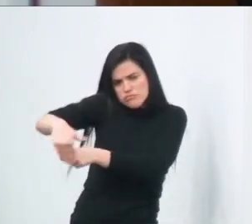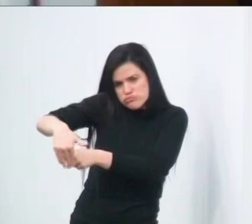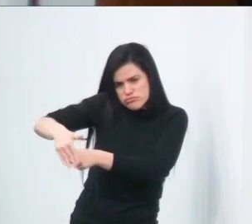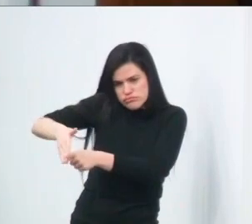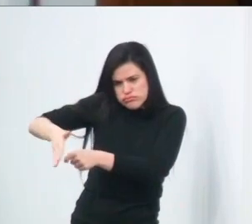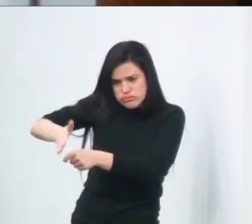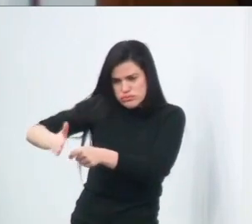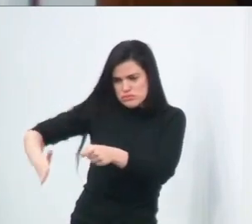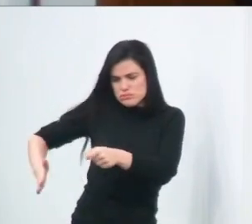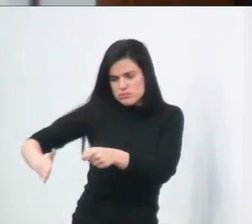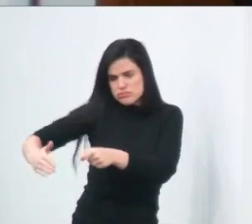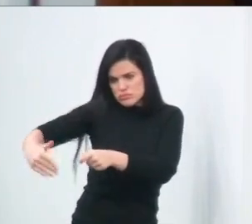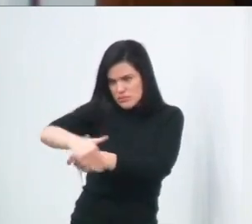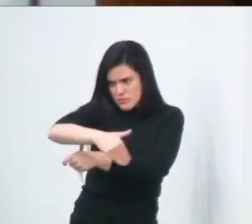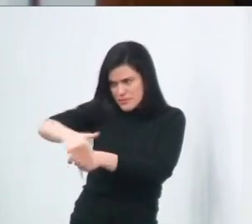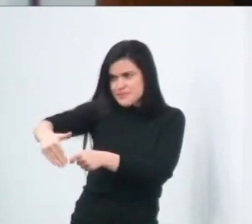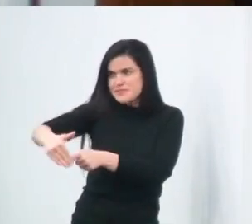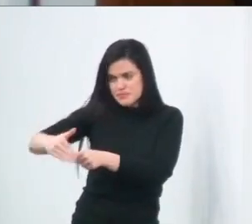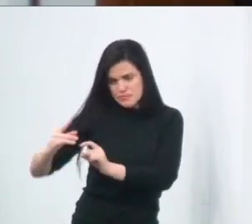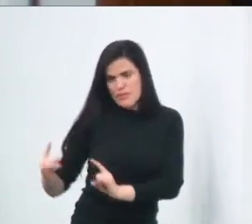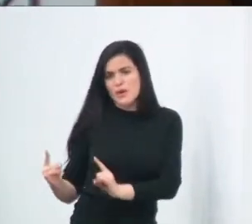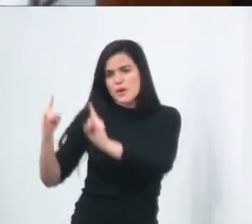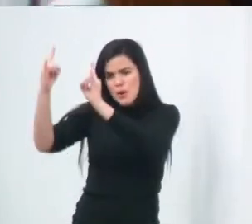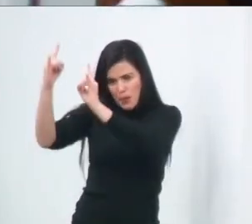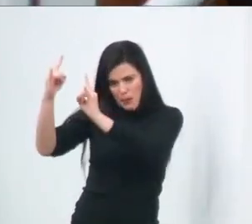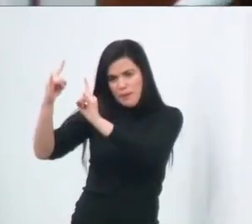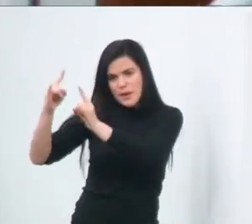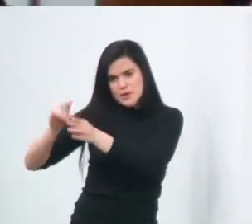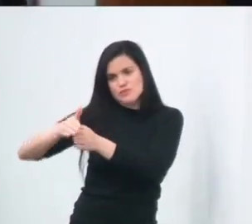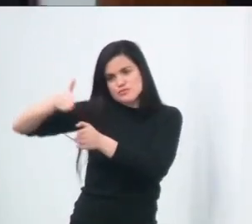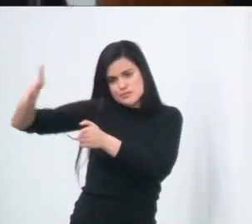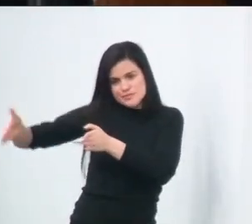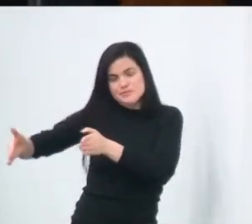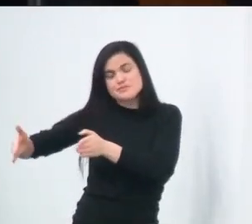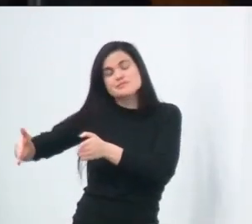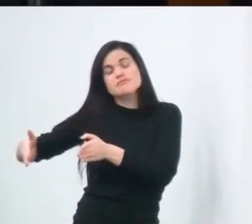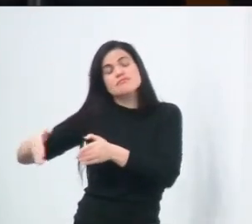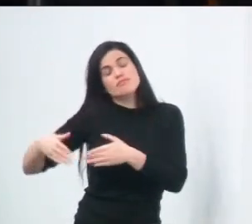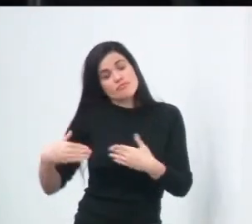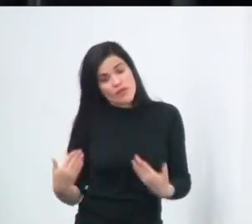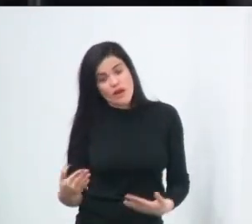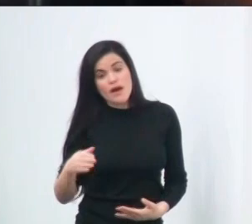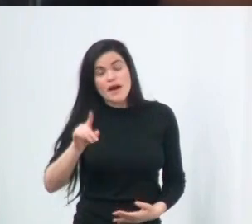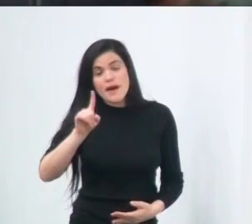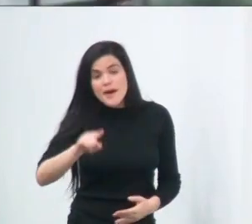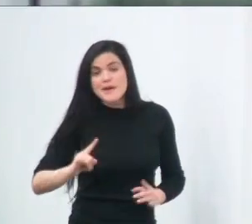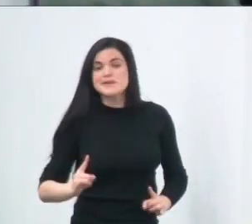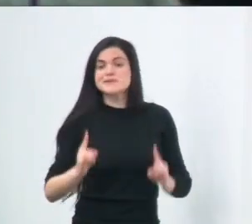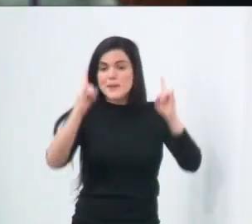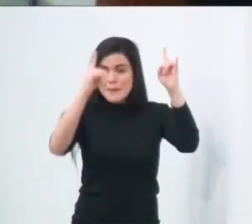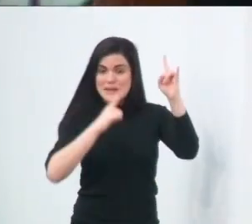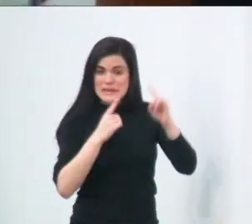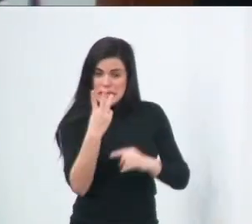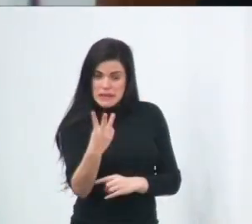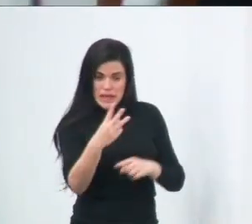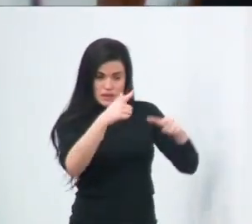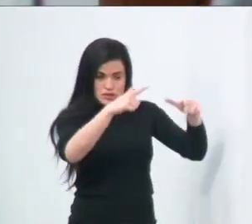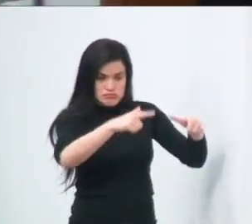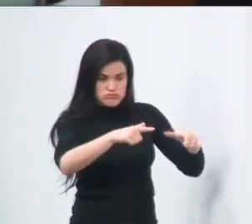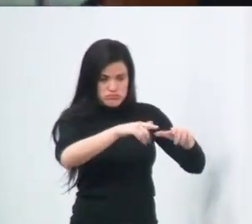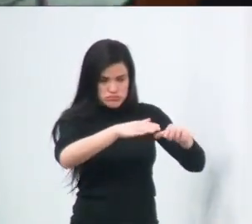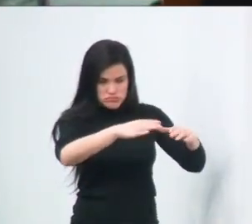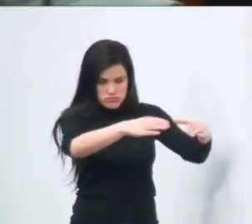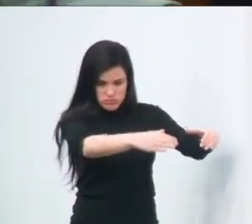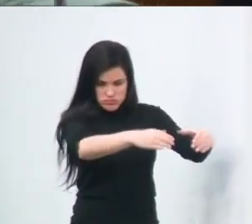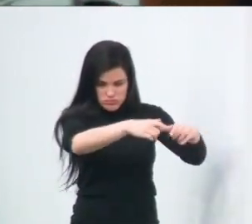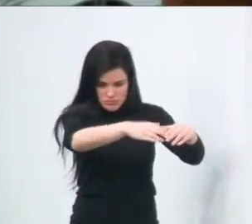com o prédio do Dr. Dallagnol. Ah, é um prédio de 3 pavimentos, onde a gente vai